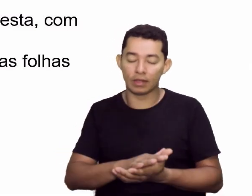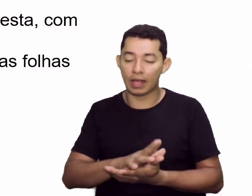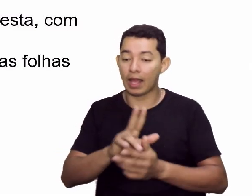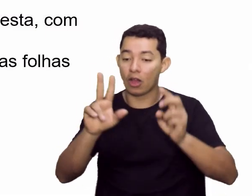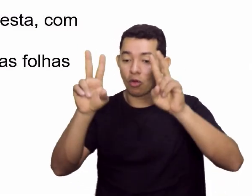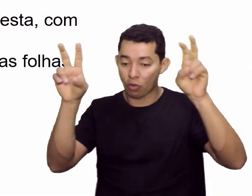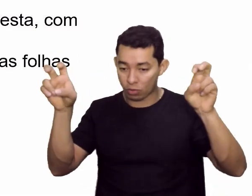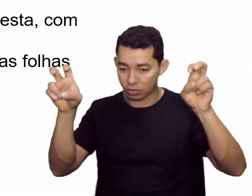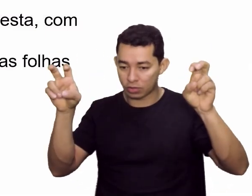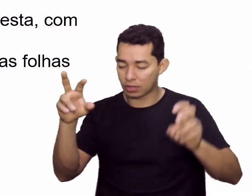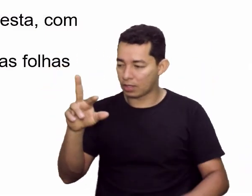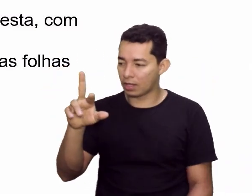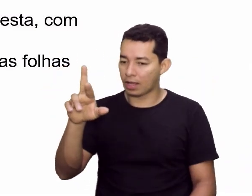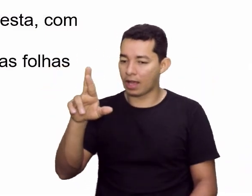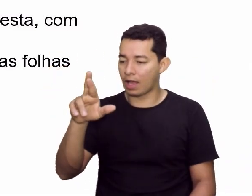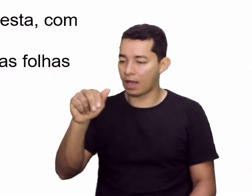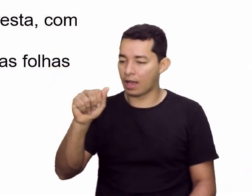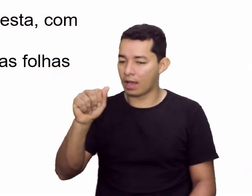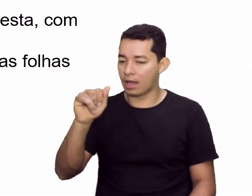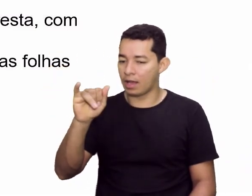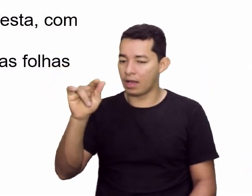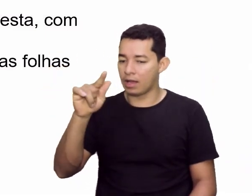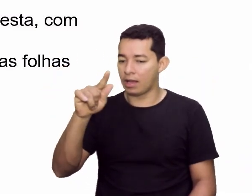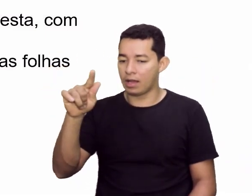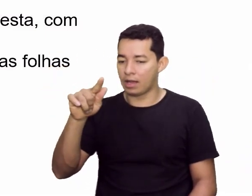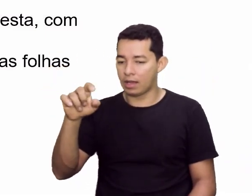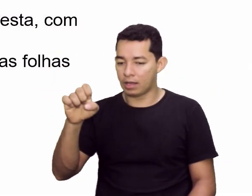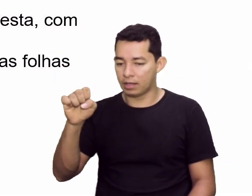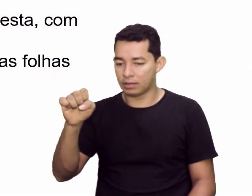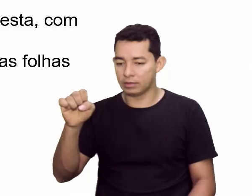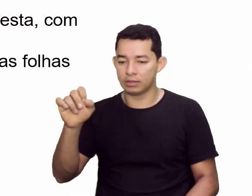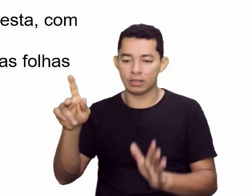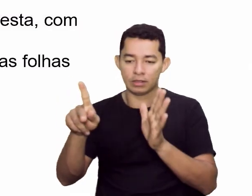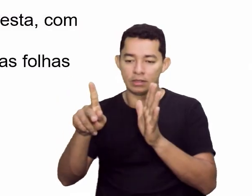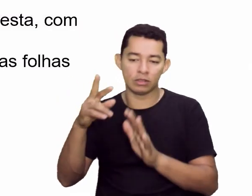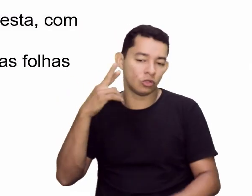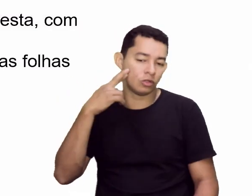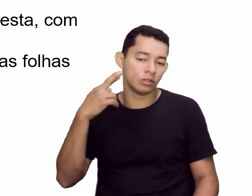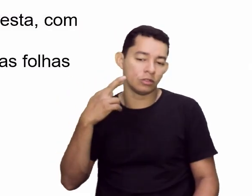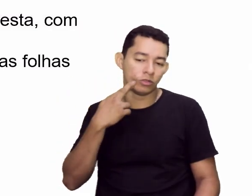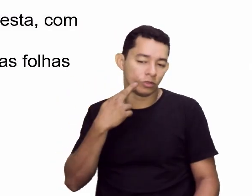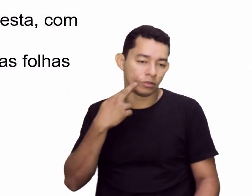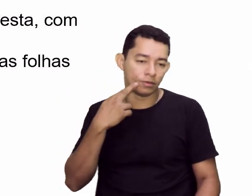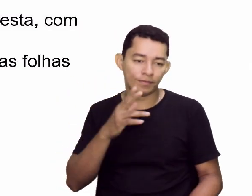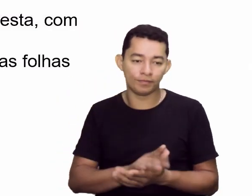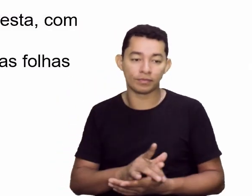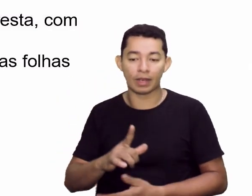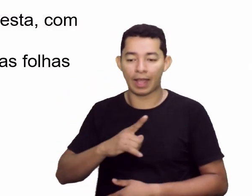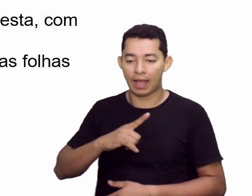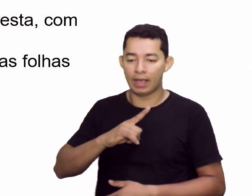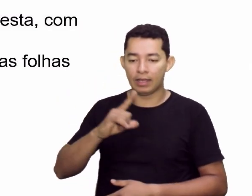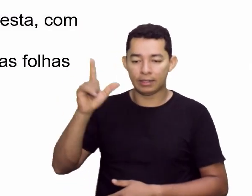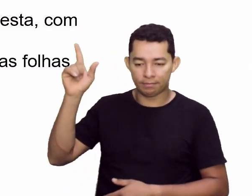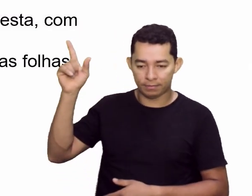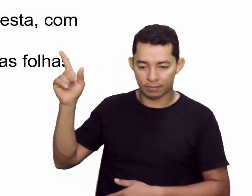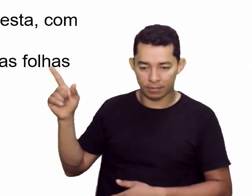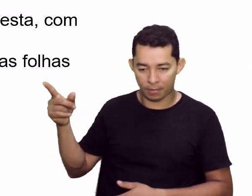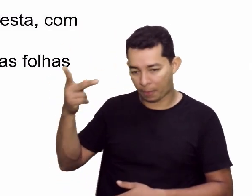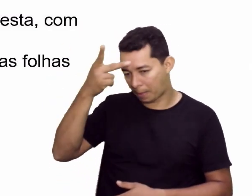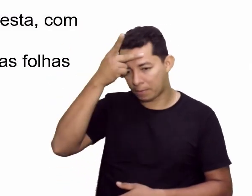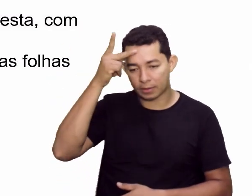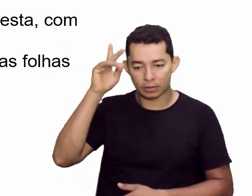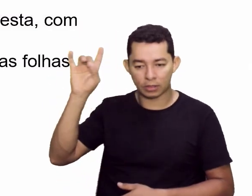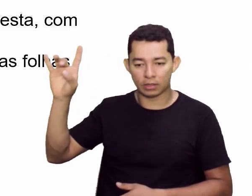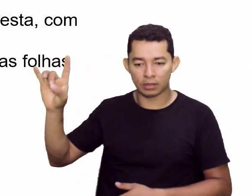Raízes de Rondônia. Então, você vai reproduzir essa peça aí. Tá aqui os personagens, leiam com cuidado, cada um,